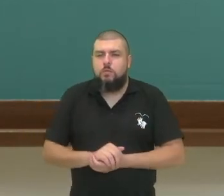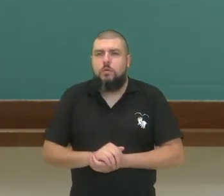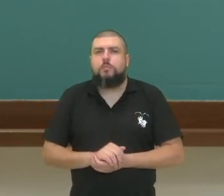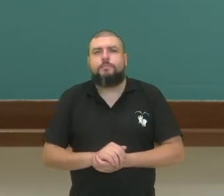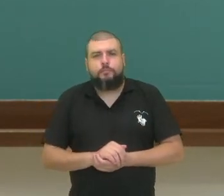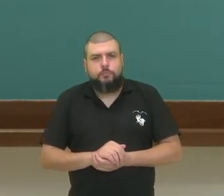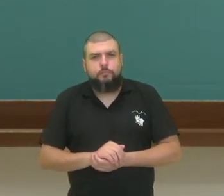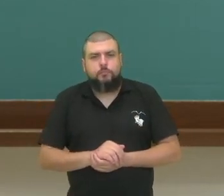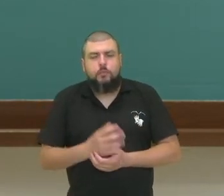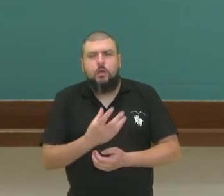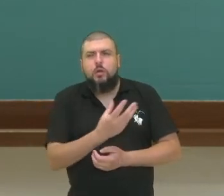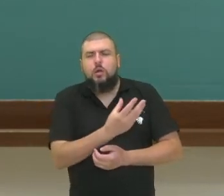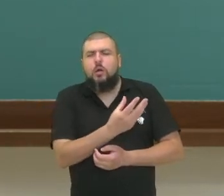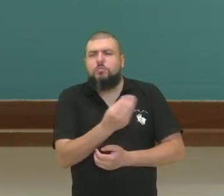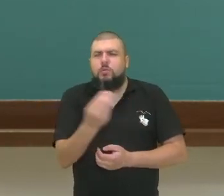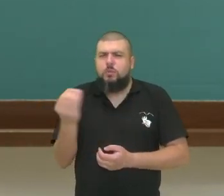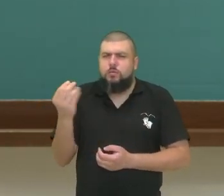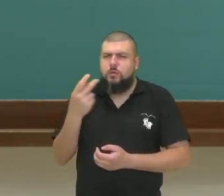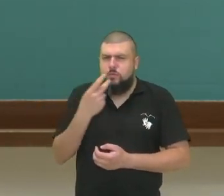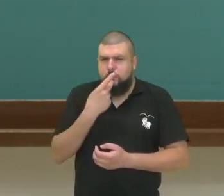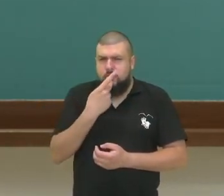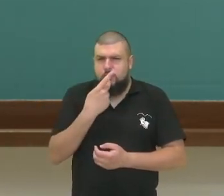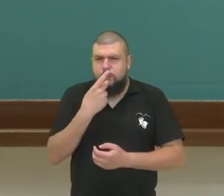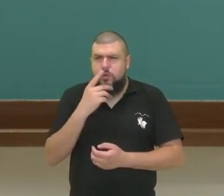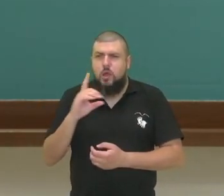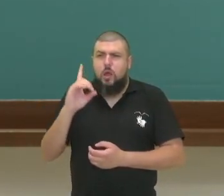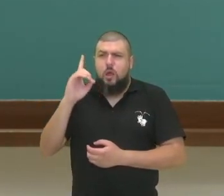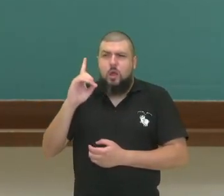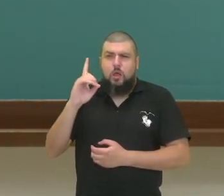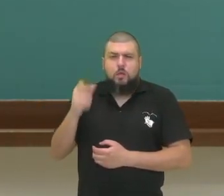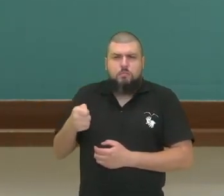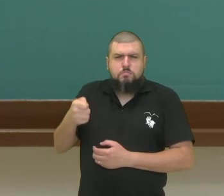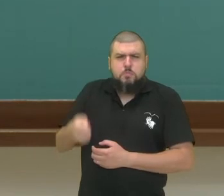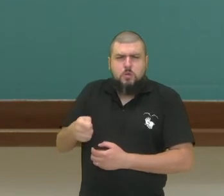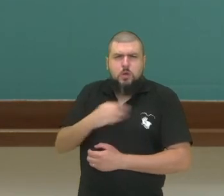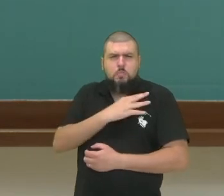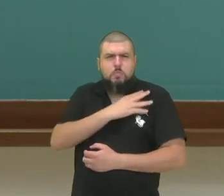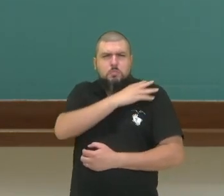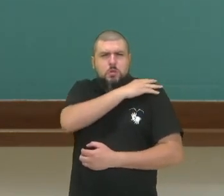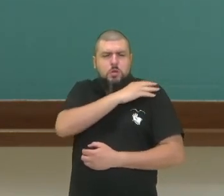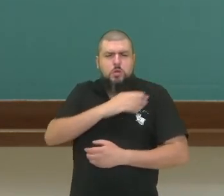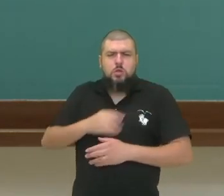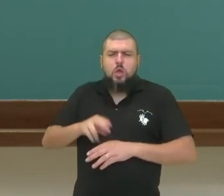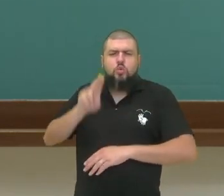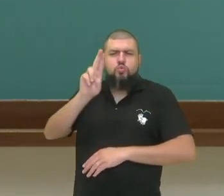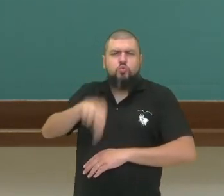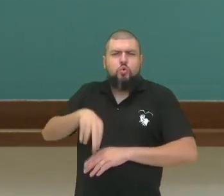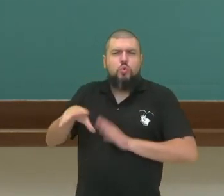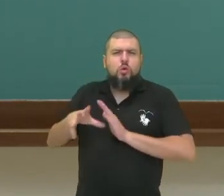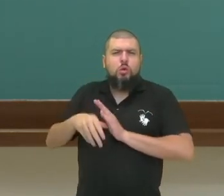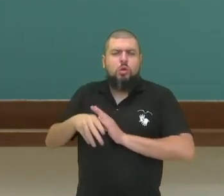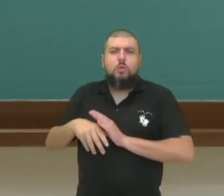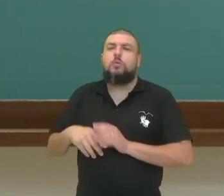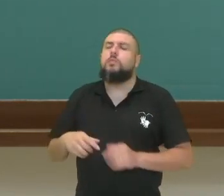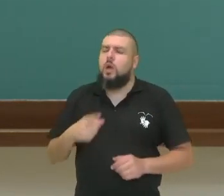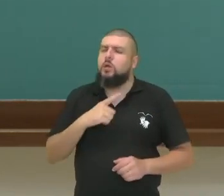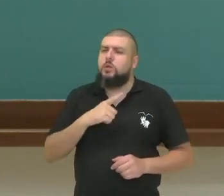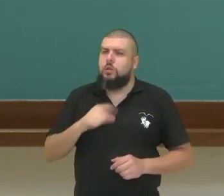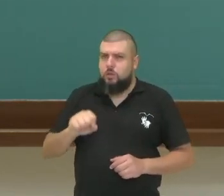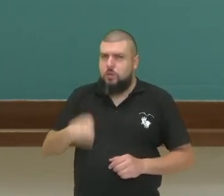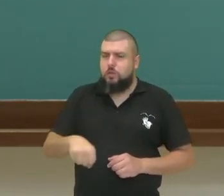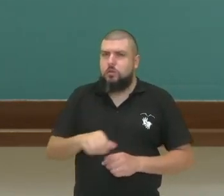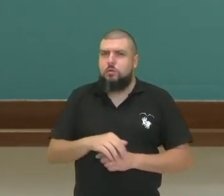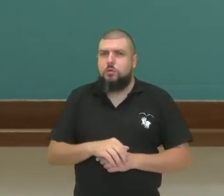durante o regime militar não havia corrupção no Brasil. É uma balela, gente. Havia corrupção, sim, no Brasil. Só que devido à